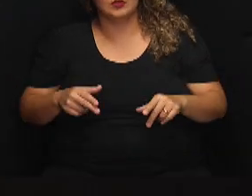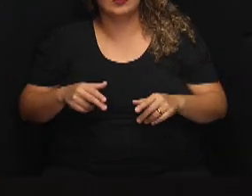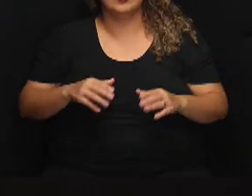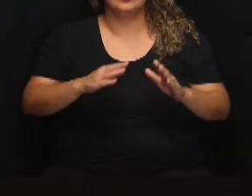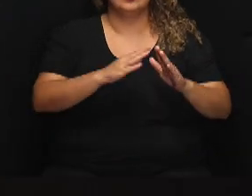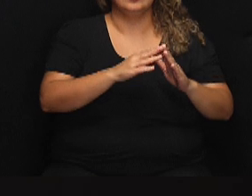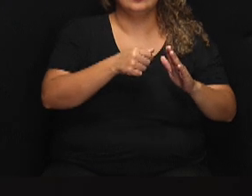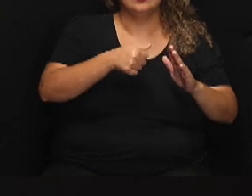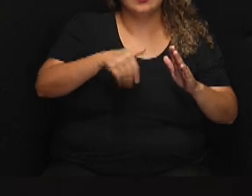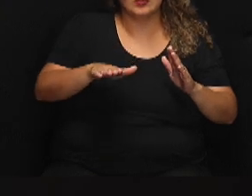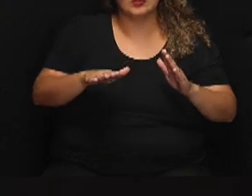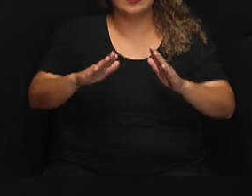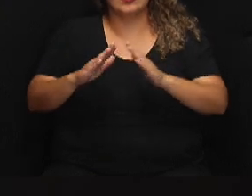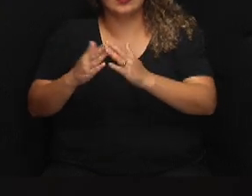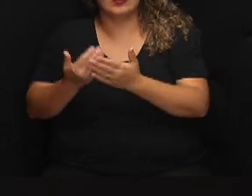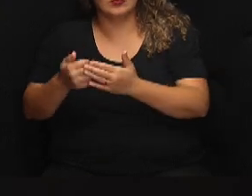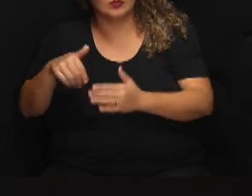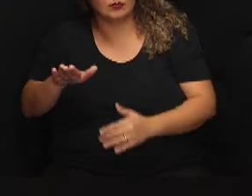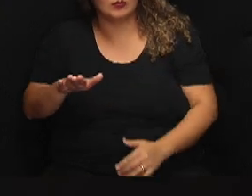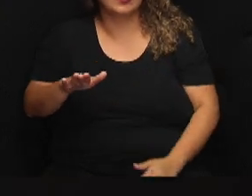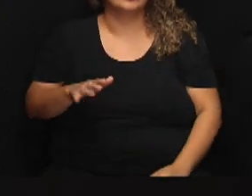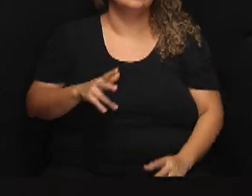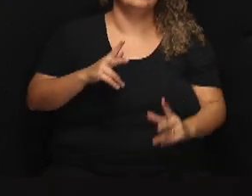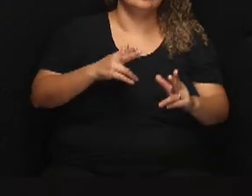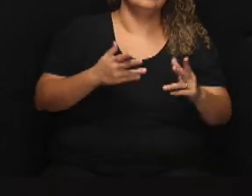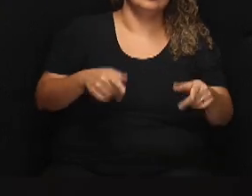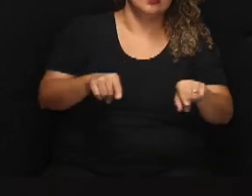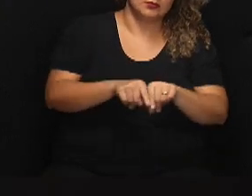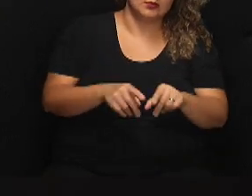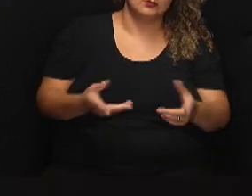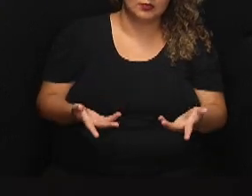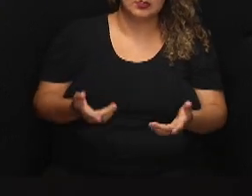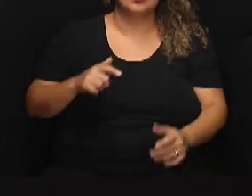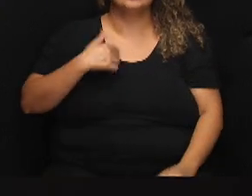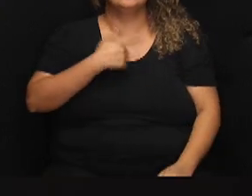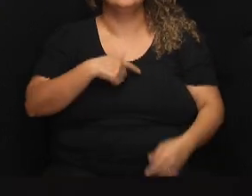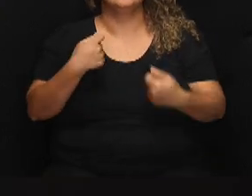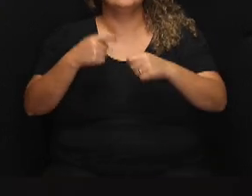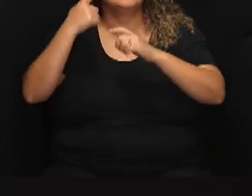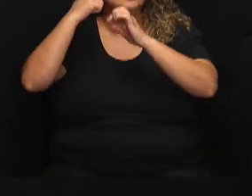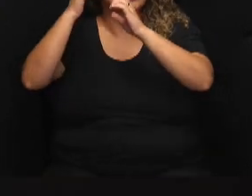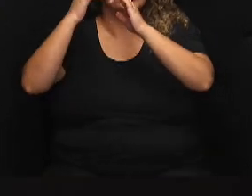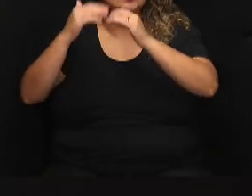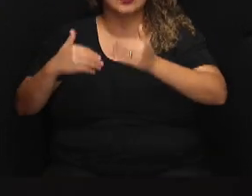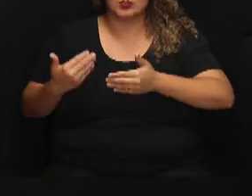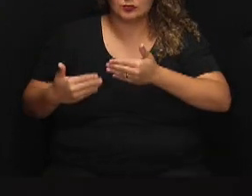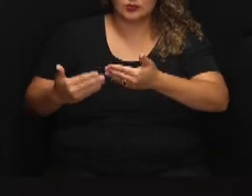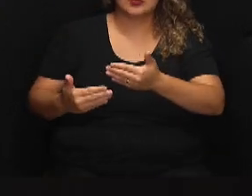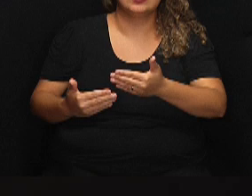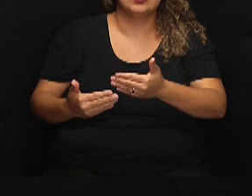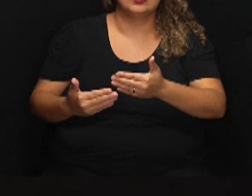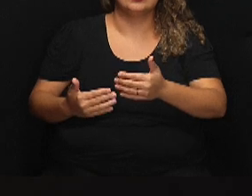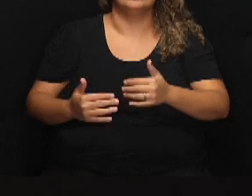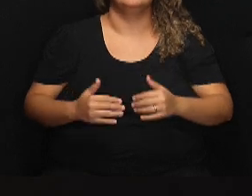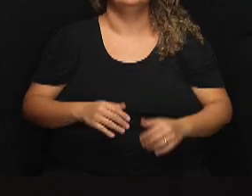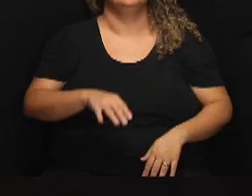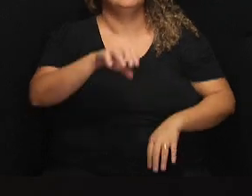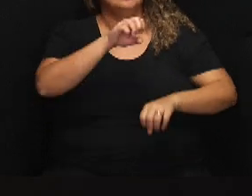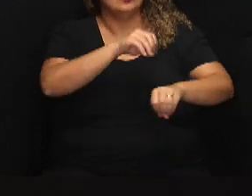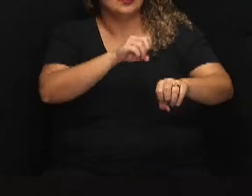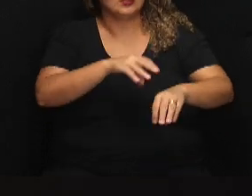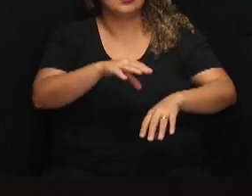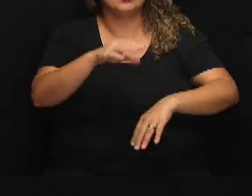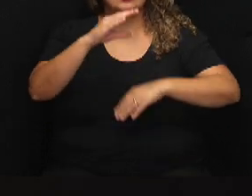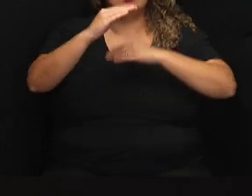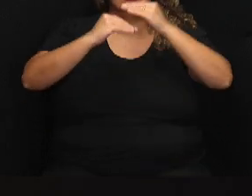da escola, assim quando são expulsas de casa. Então a gente precisa pensar num processo de elevação de escolaridade para aí a gente